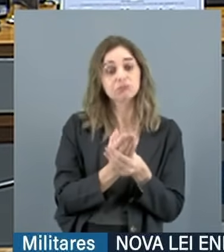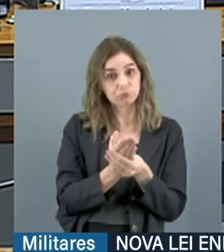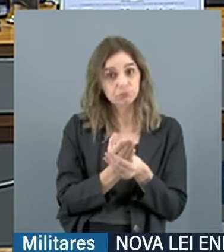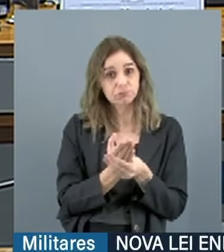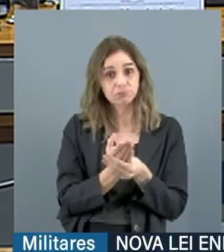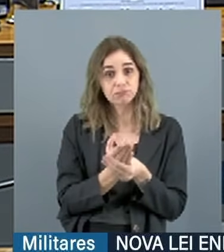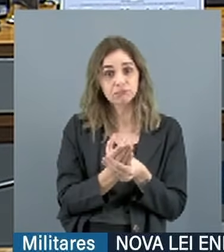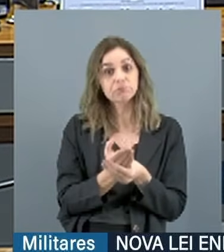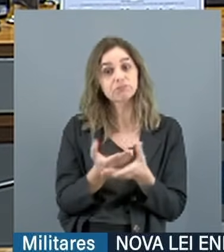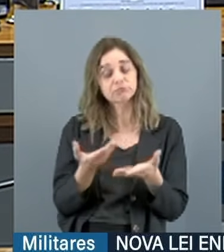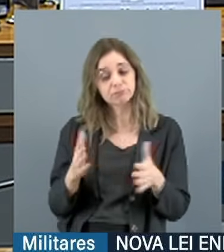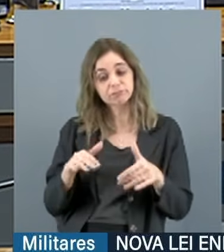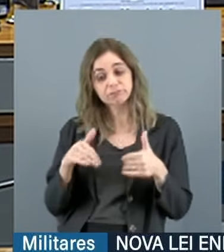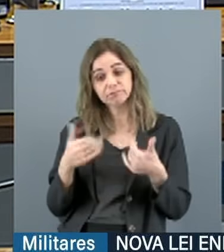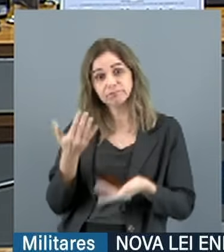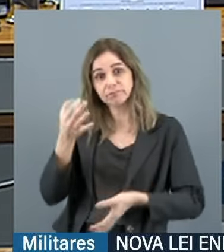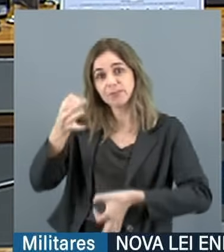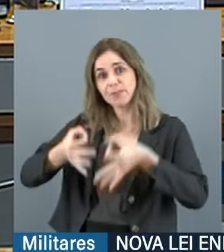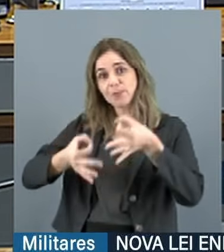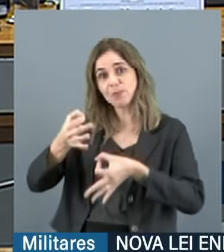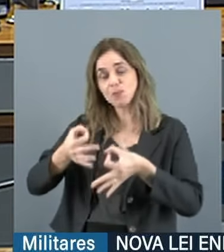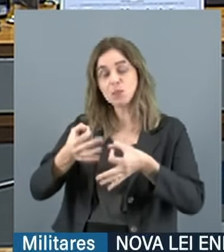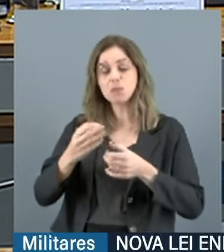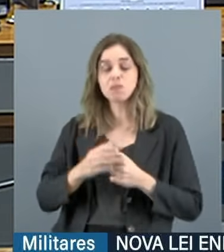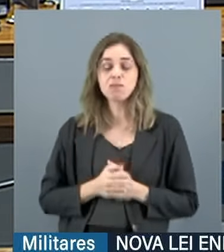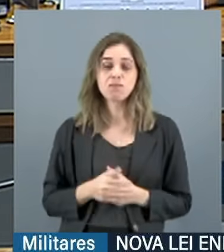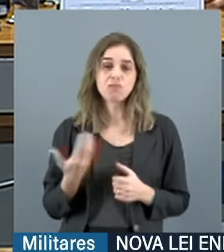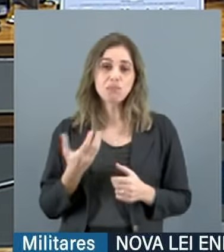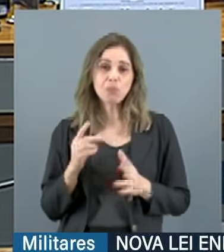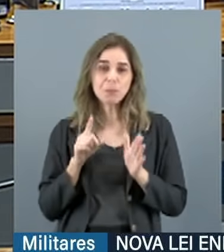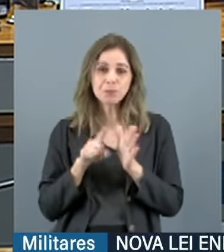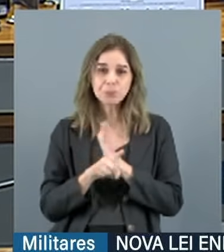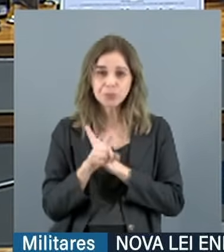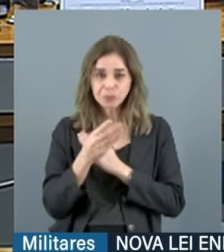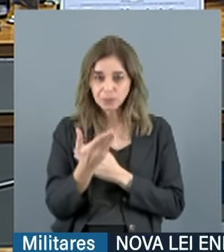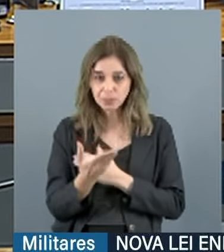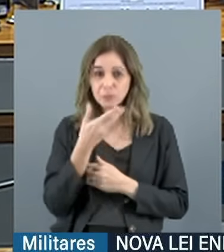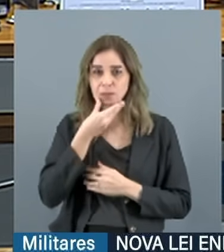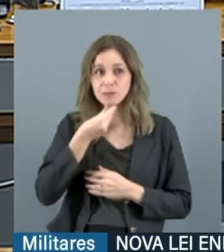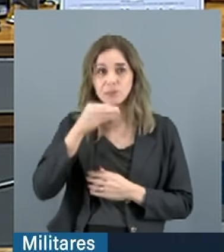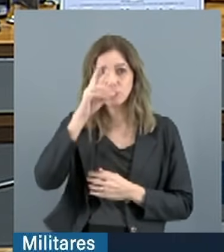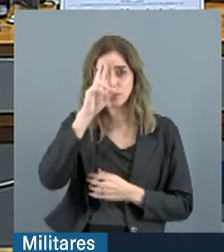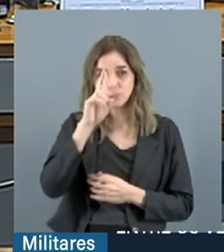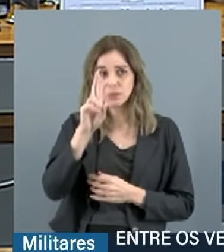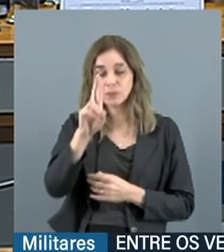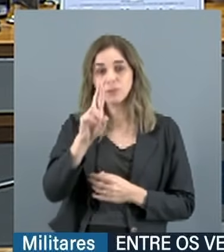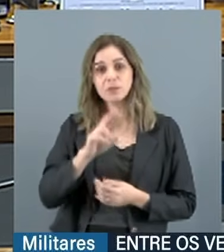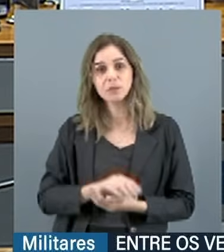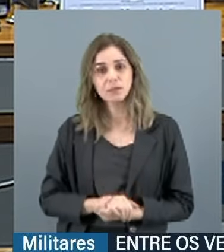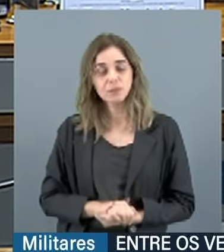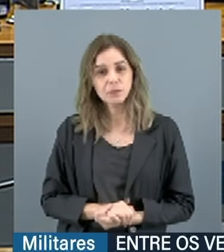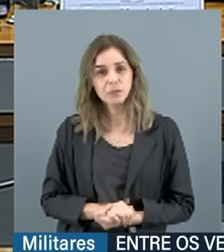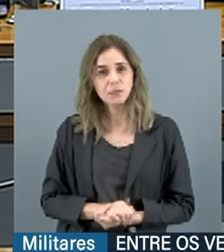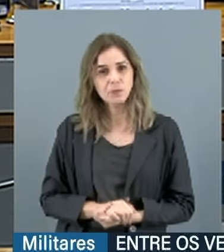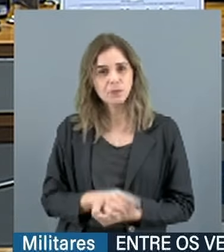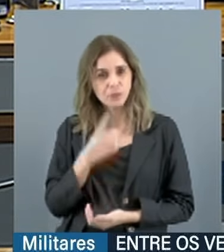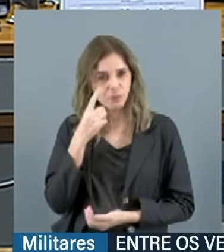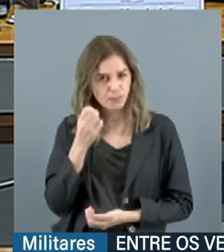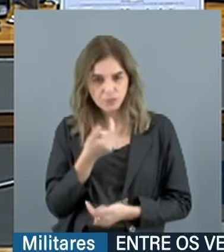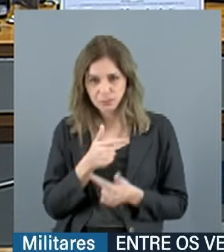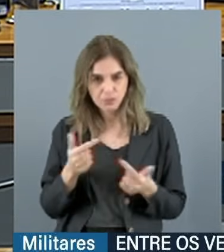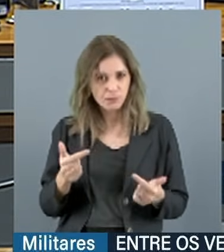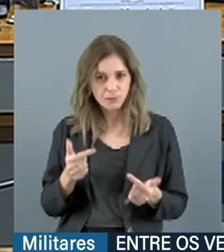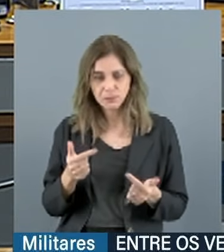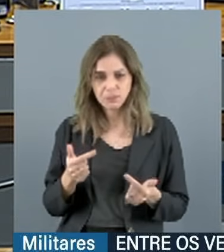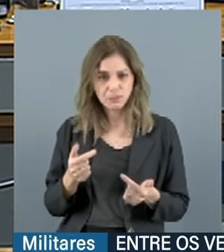quando do seu julgamento. Eu quero fazer uma pergunta aqui para o senhor. O senhor não tem interesse de colaborar